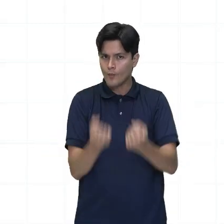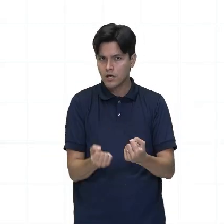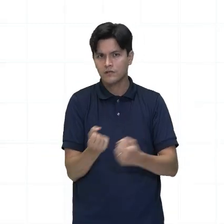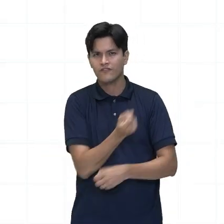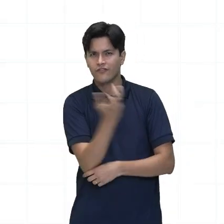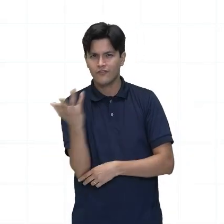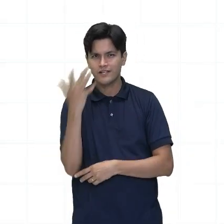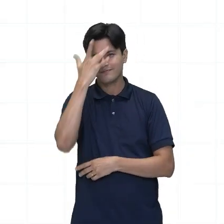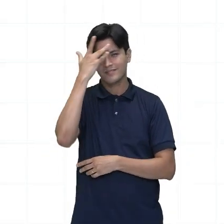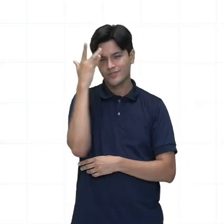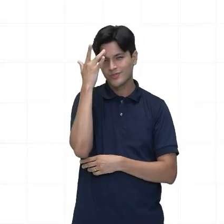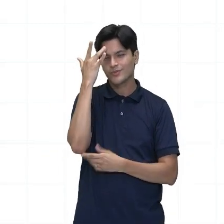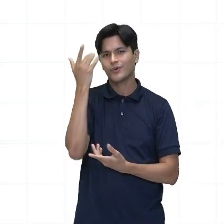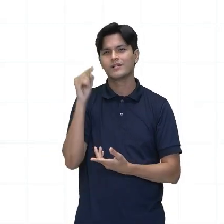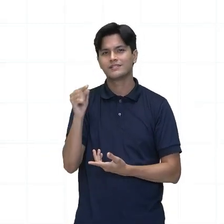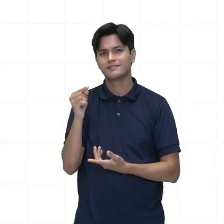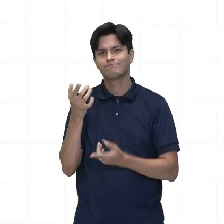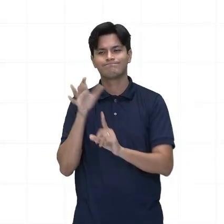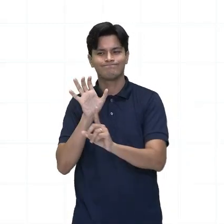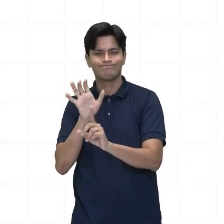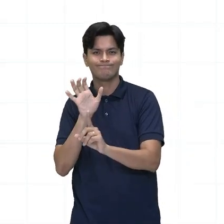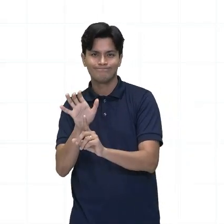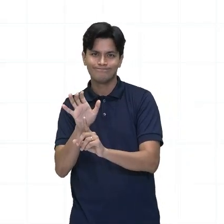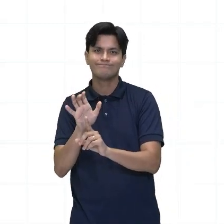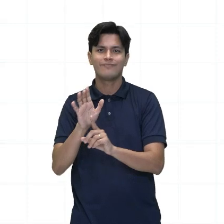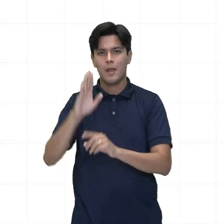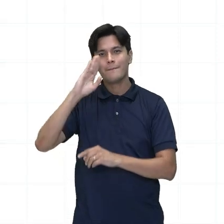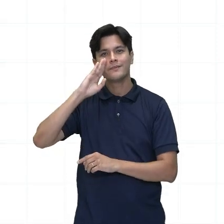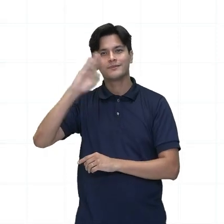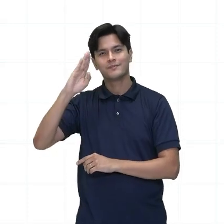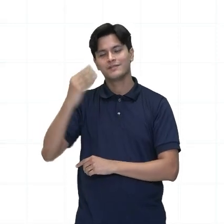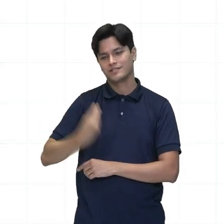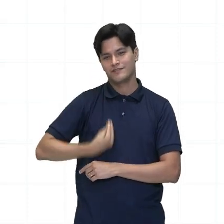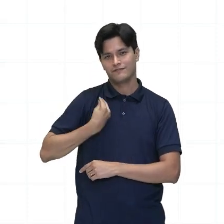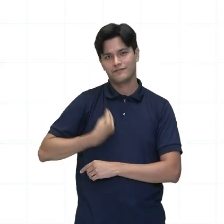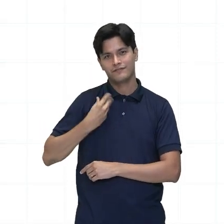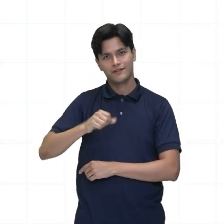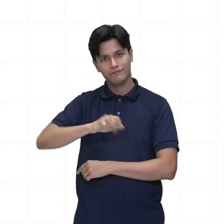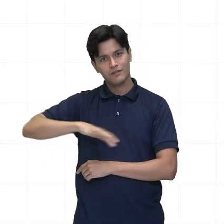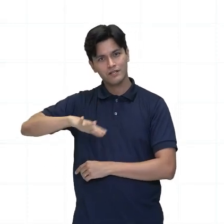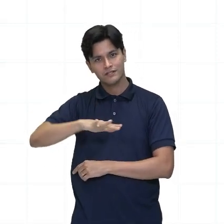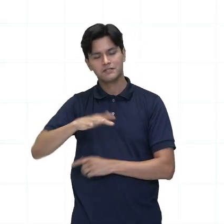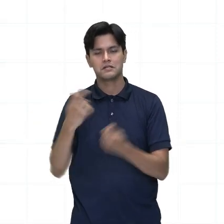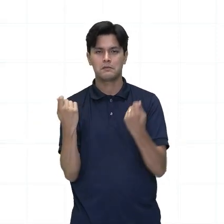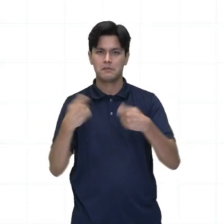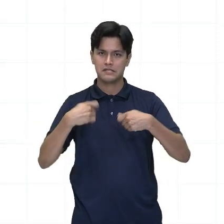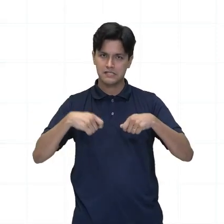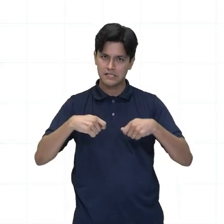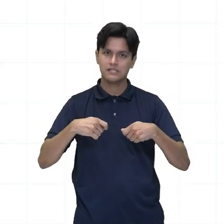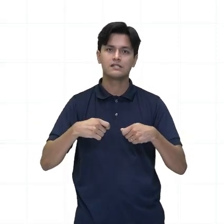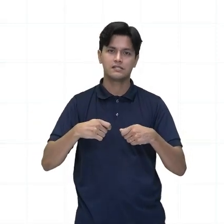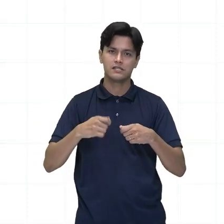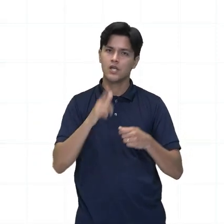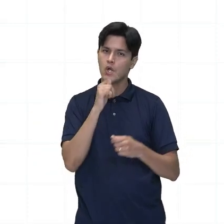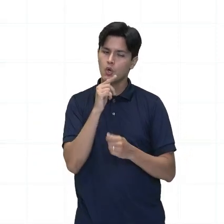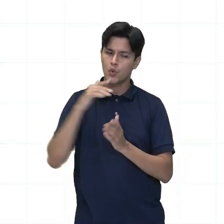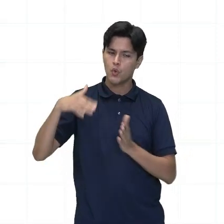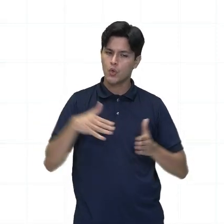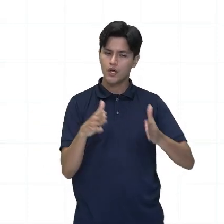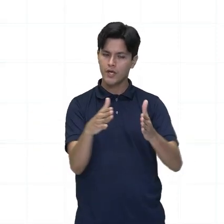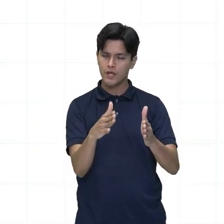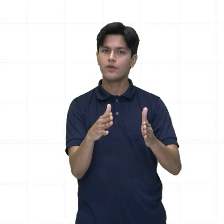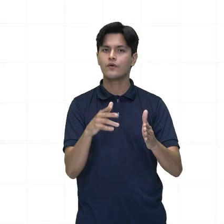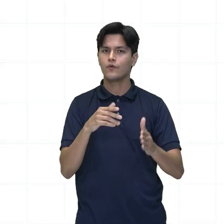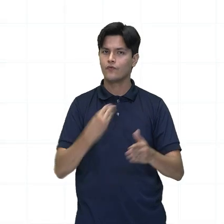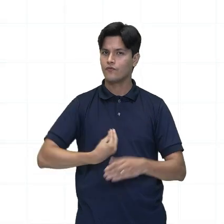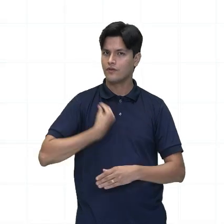aquelas que vivem nas regiões, né, que dependem ali dos rios para sua sobrevivência, né? A gente